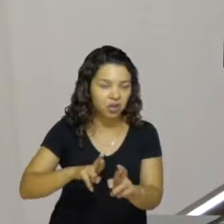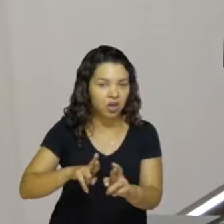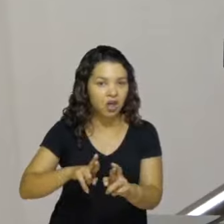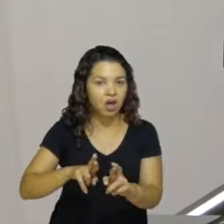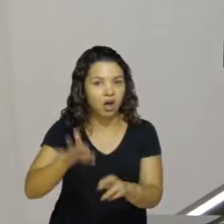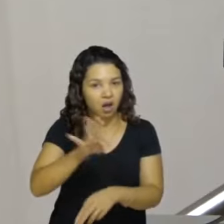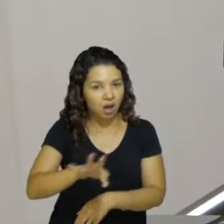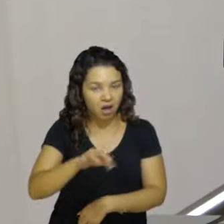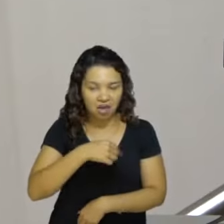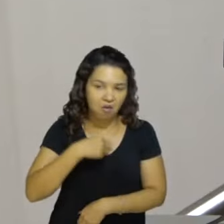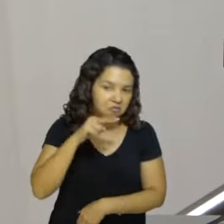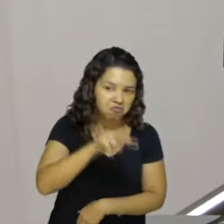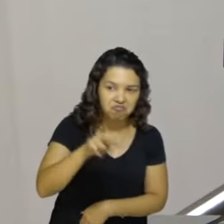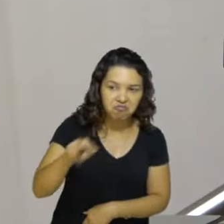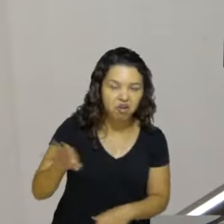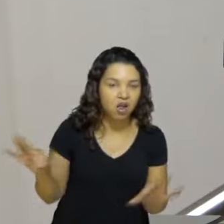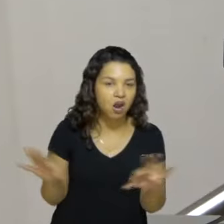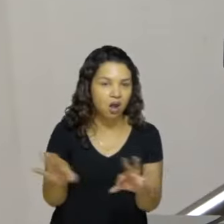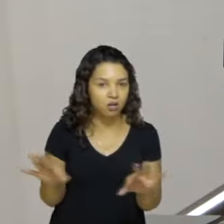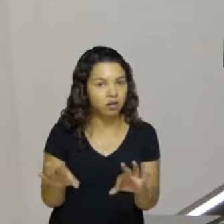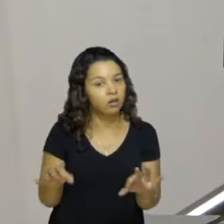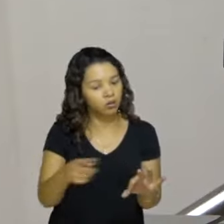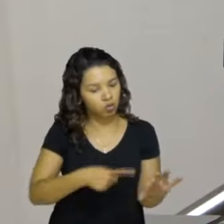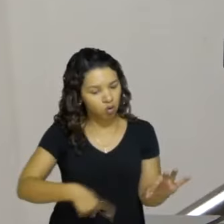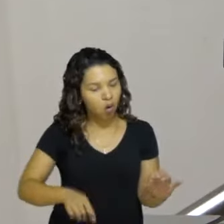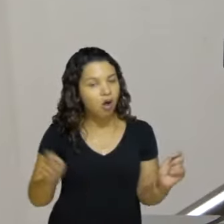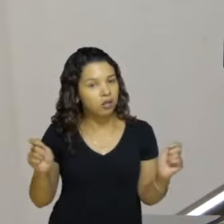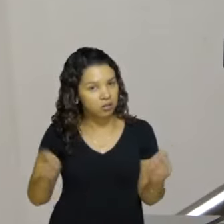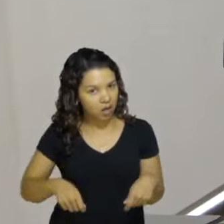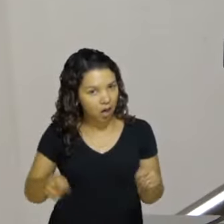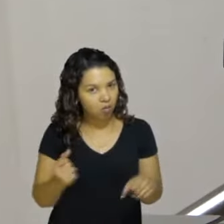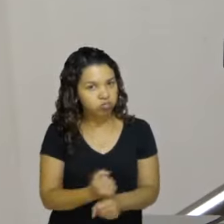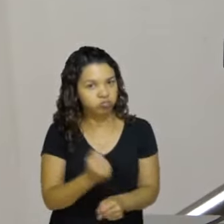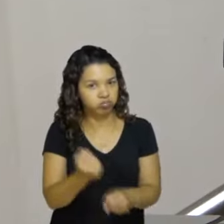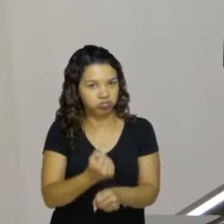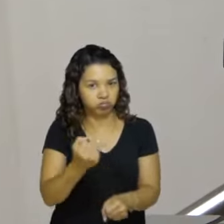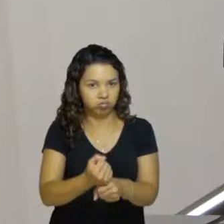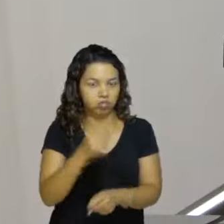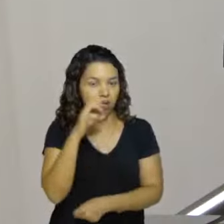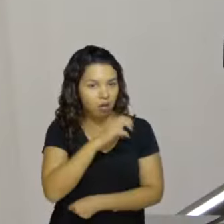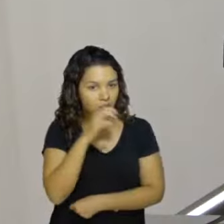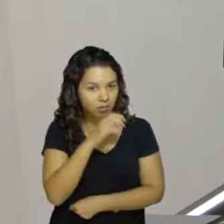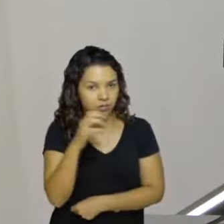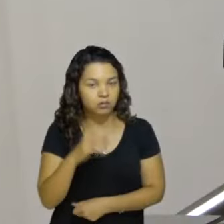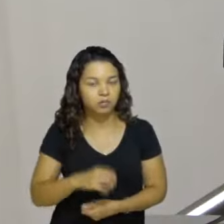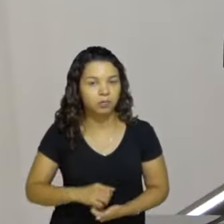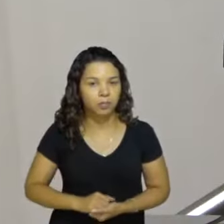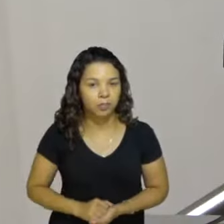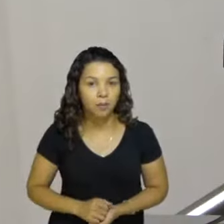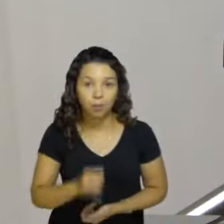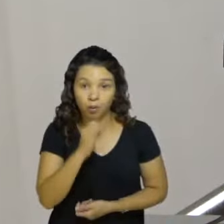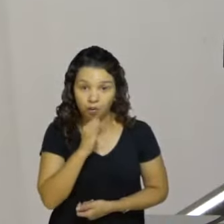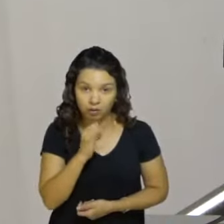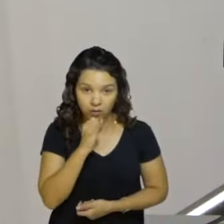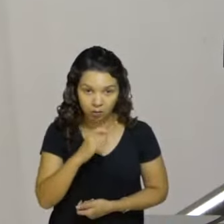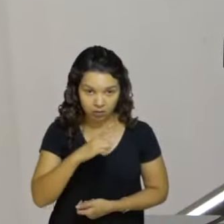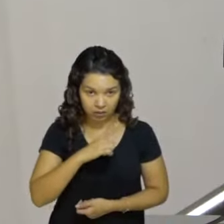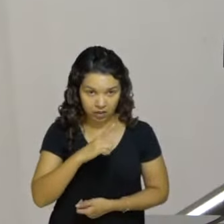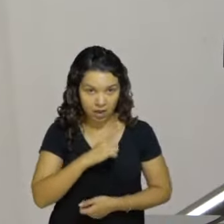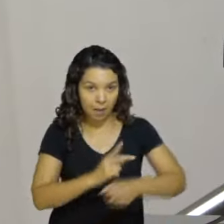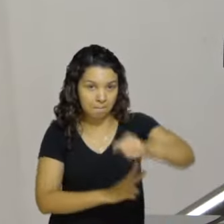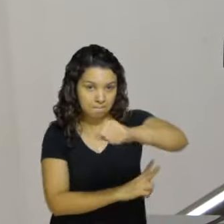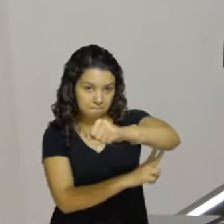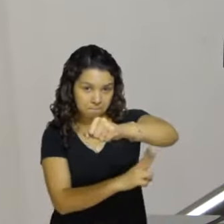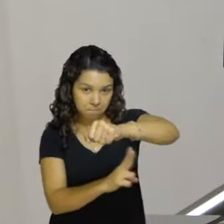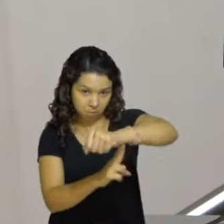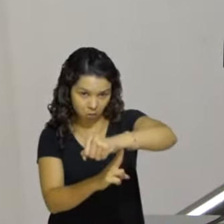nós podemos, sim, fazer um trabalho urgente e imediato sobre isso. Por exemplo, nós temos ali uma ponte. Então, você